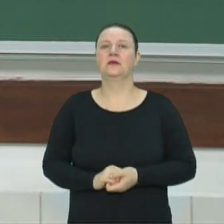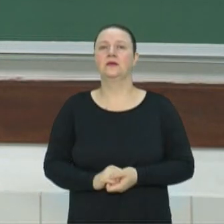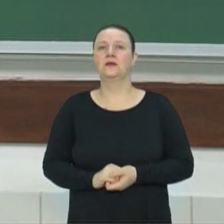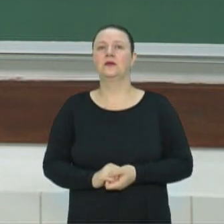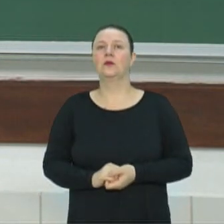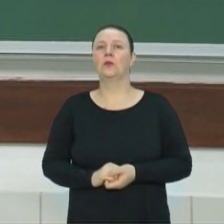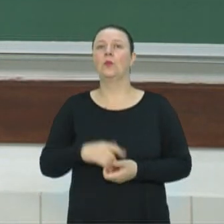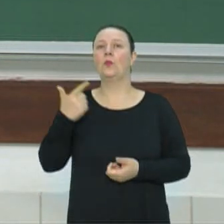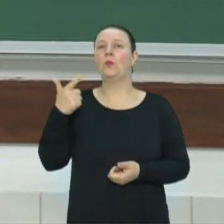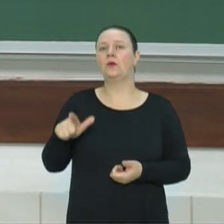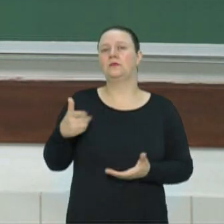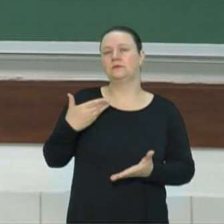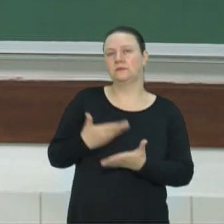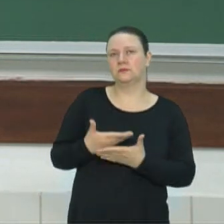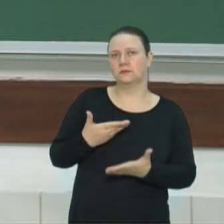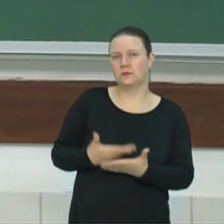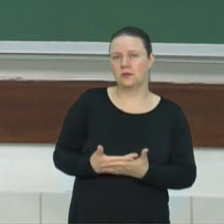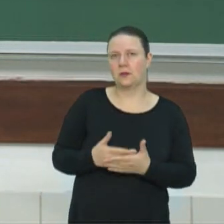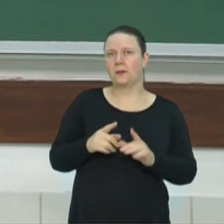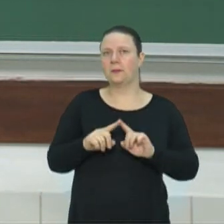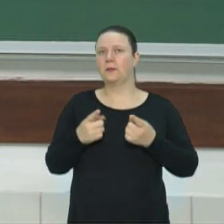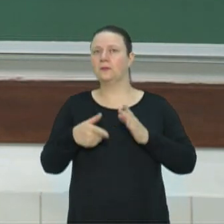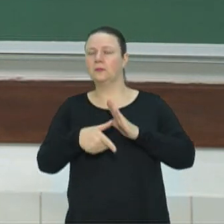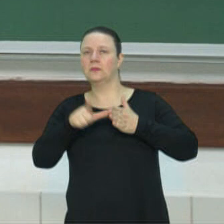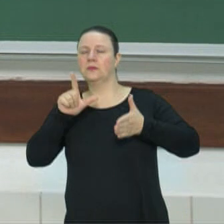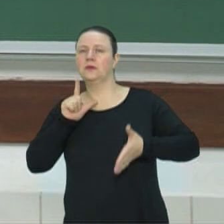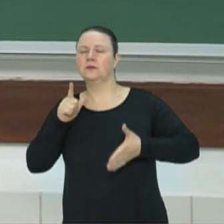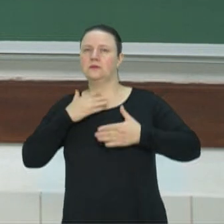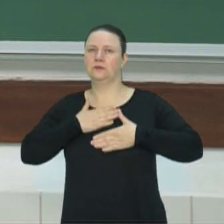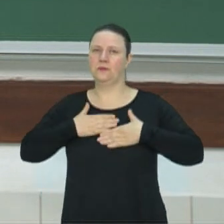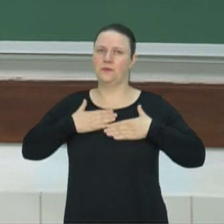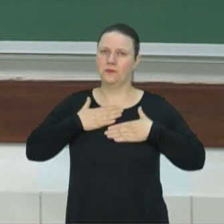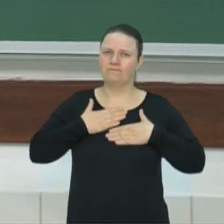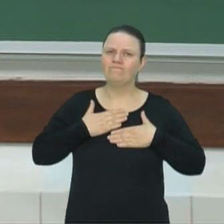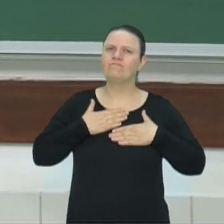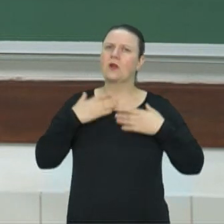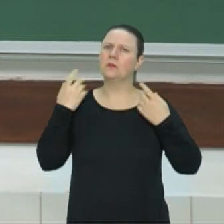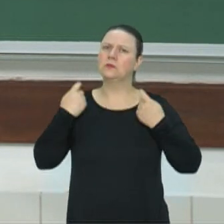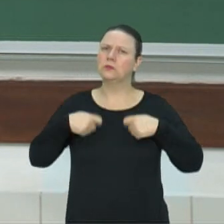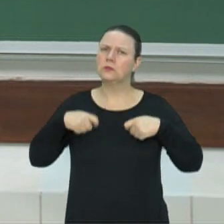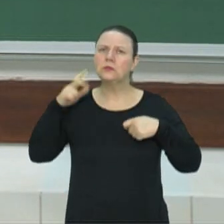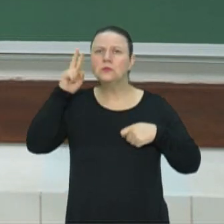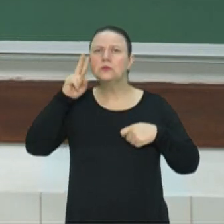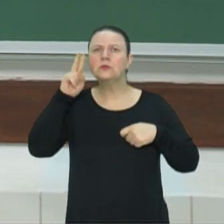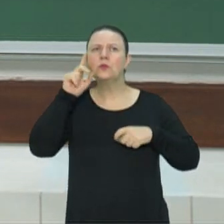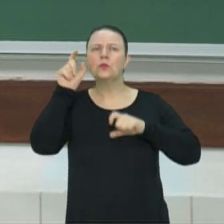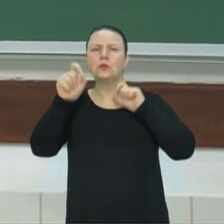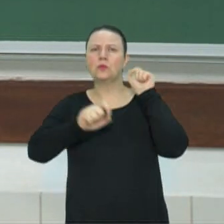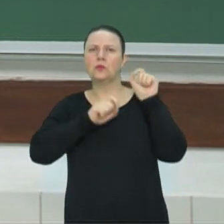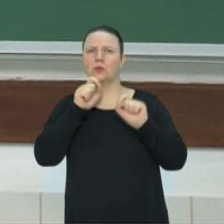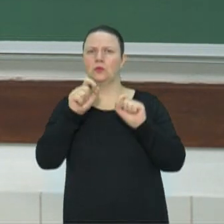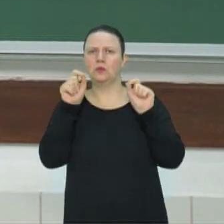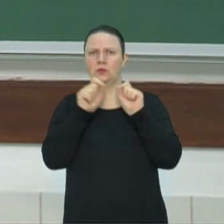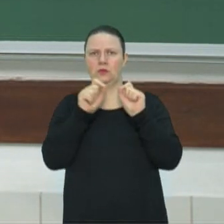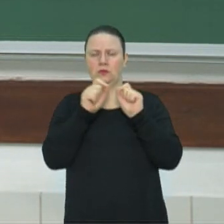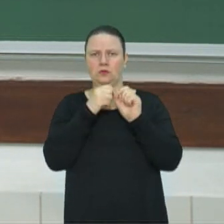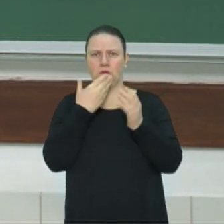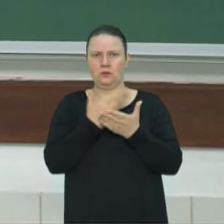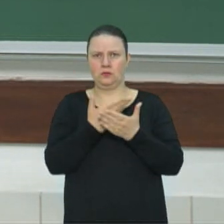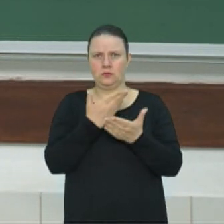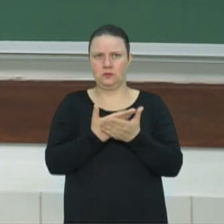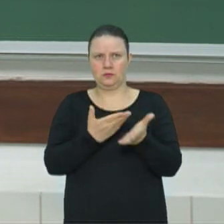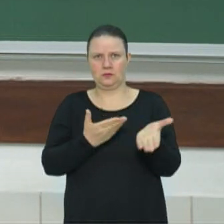chegamos a mais uma aula, só que antes eu gostaria de lembrar com vocês o que nós fizemos na classe